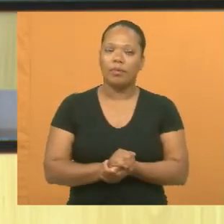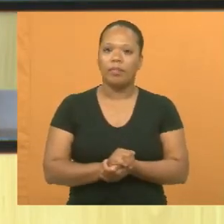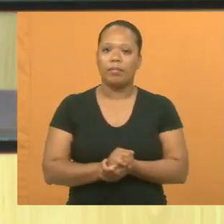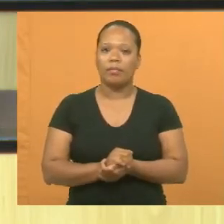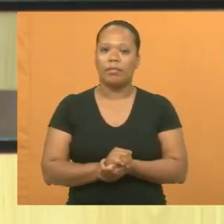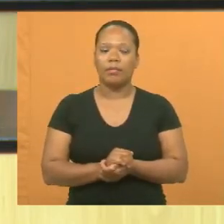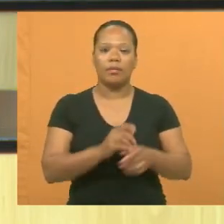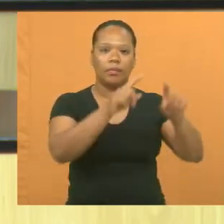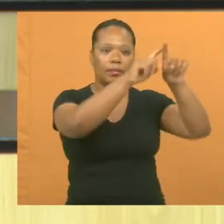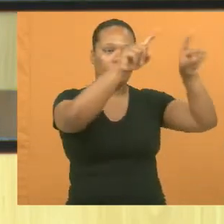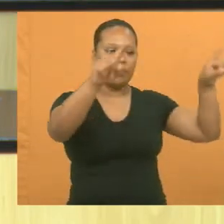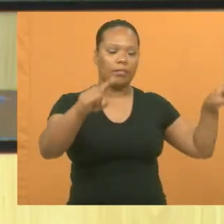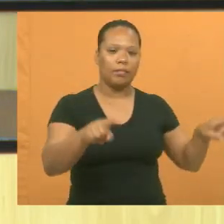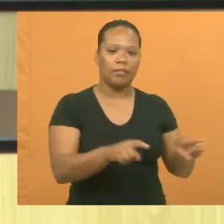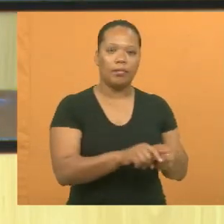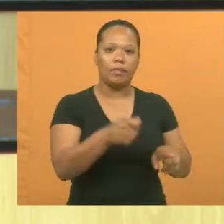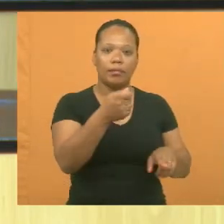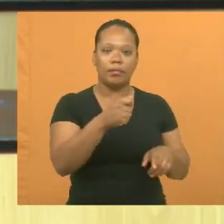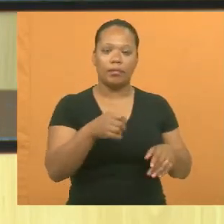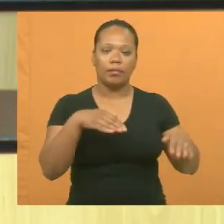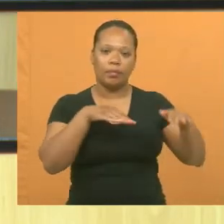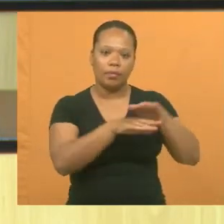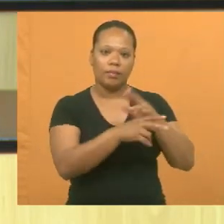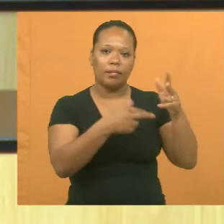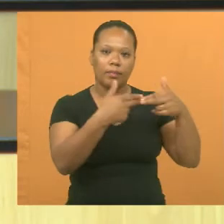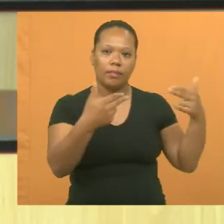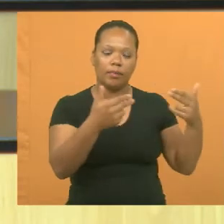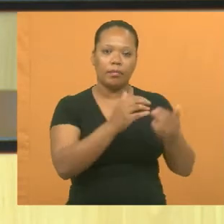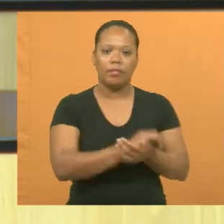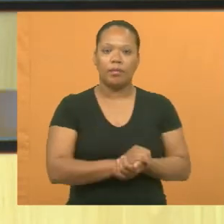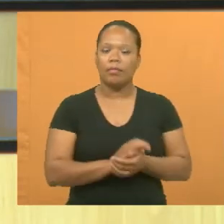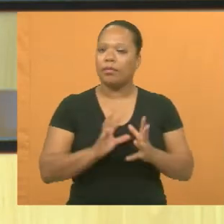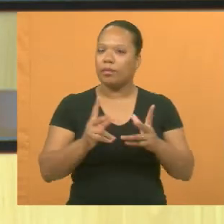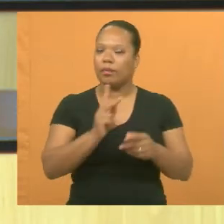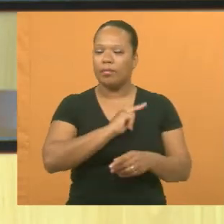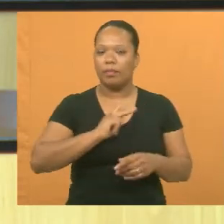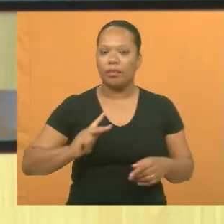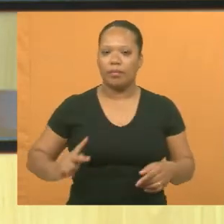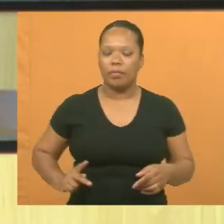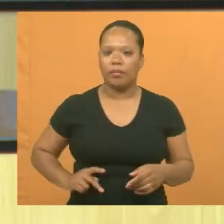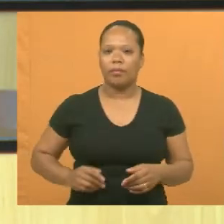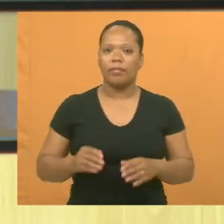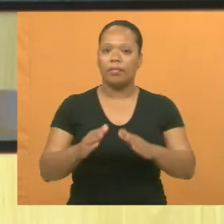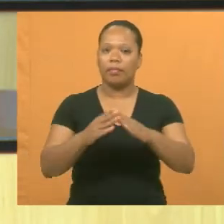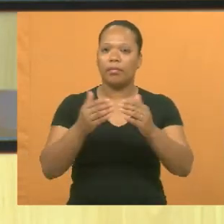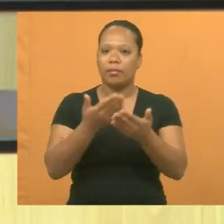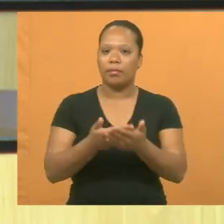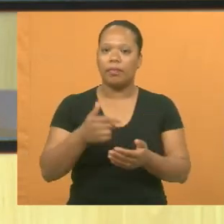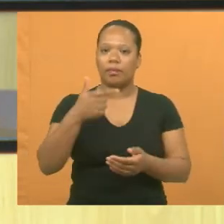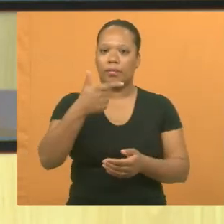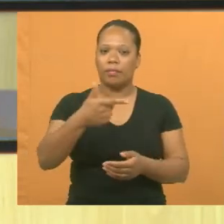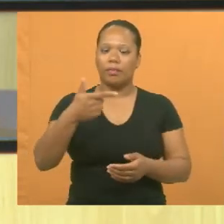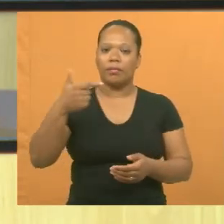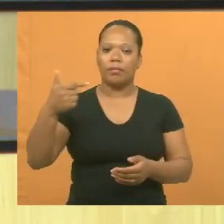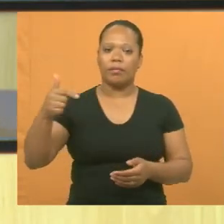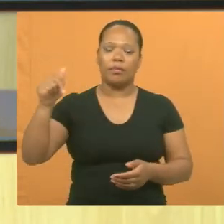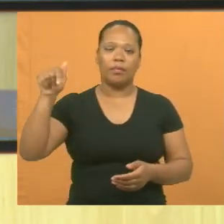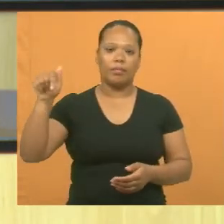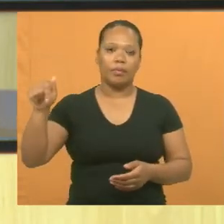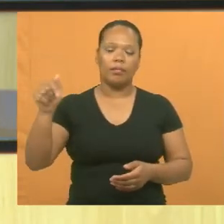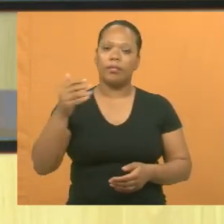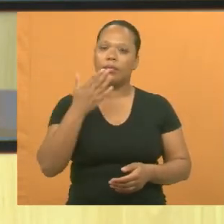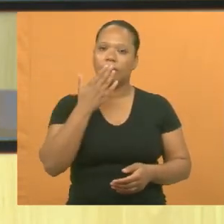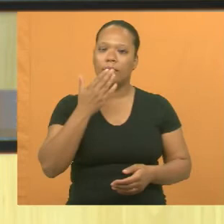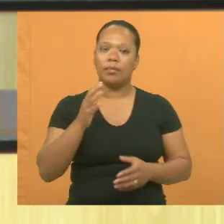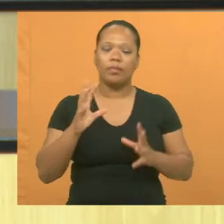chaves do guarda-volumes. Autoria, todos os vereadores. Requerimento número 227,